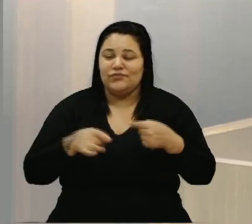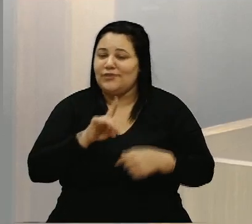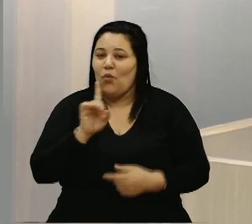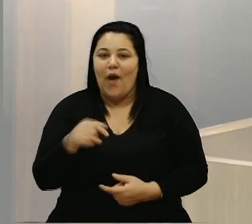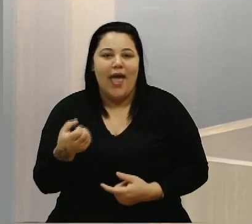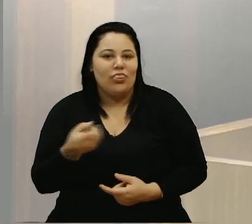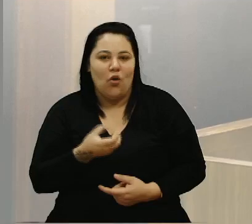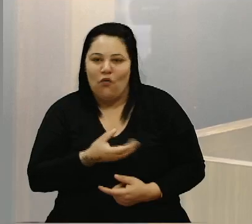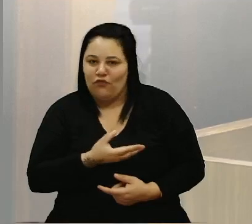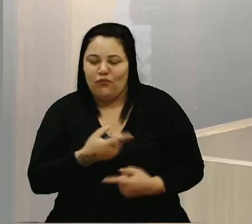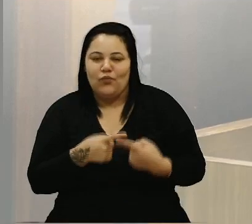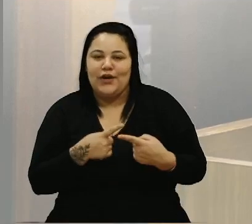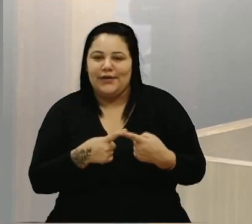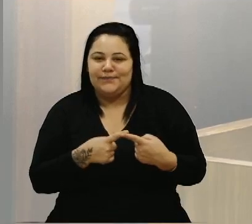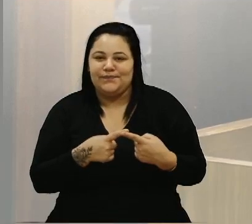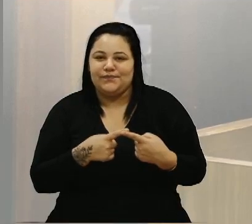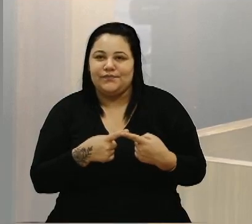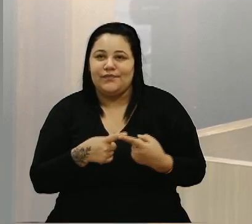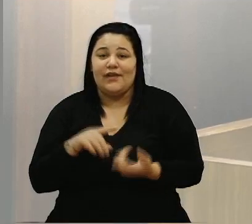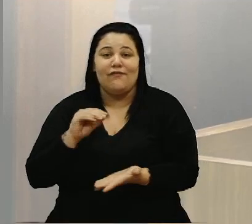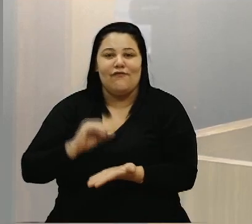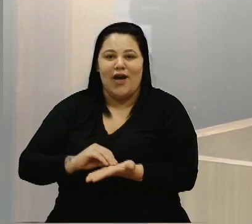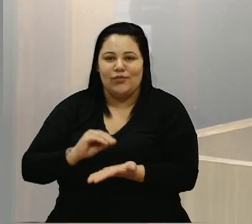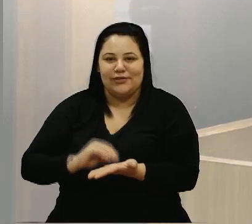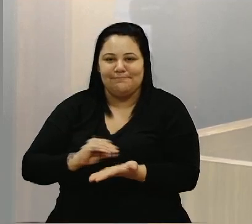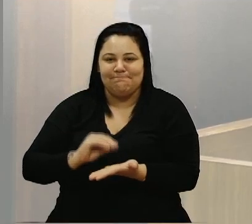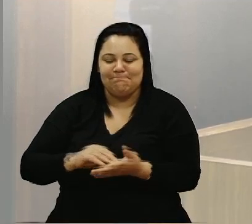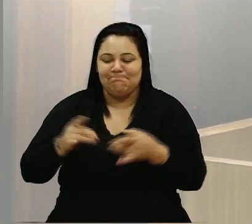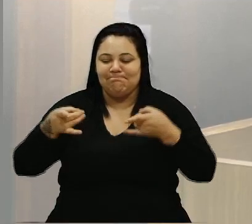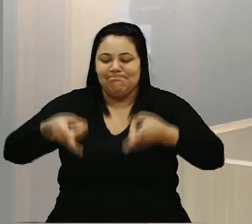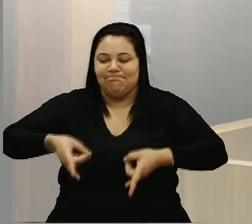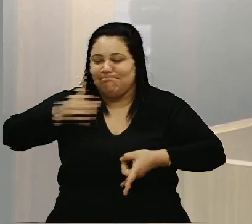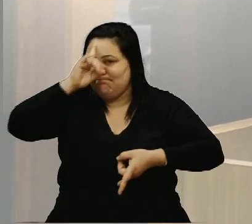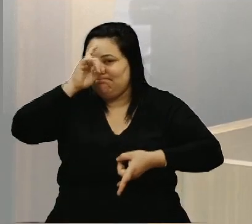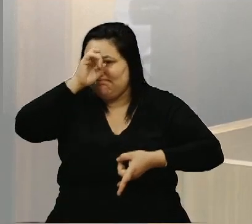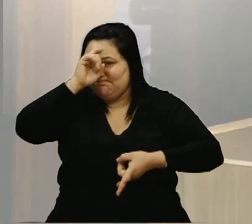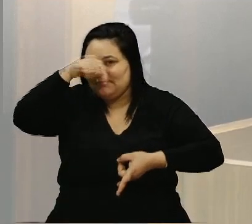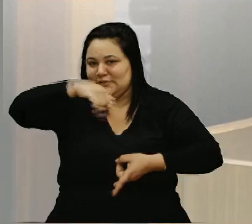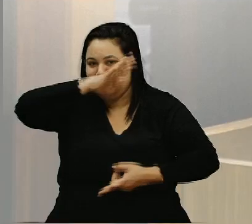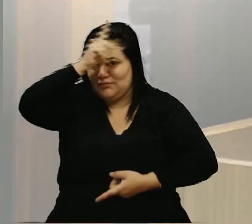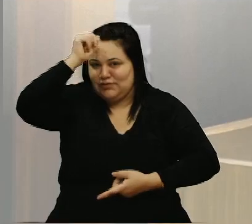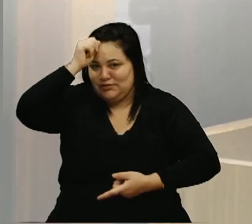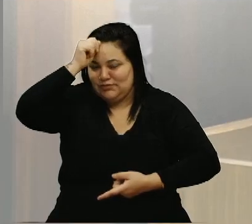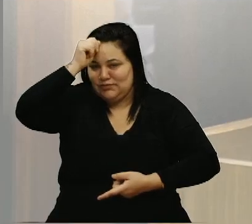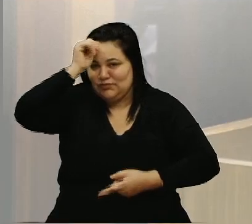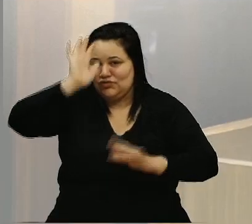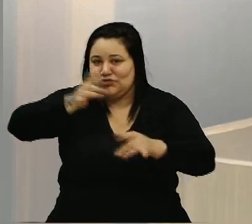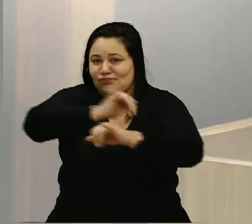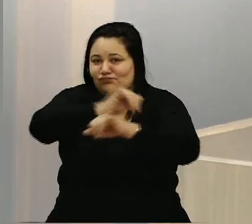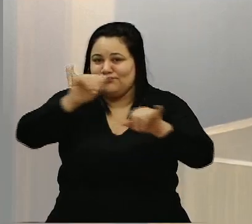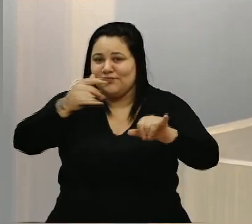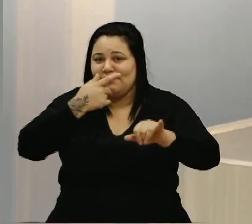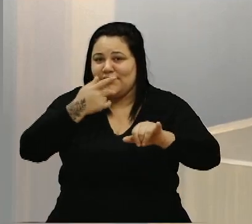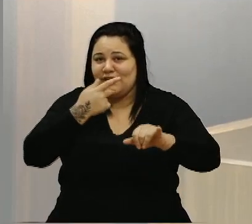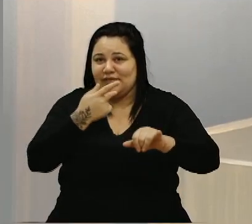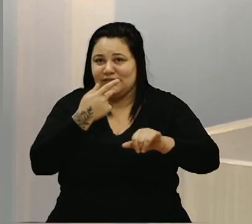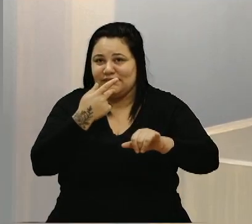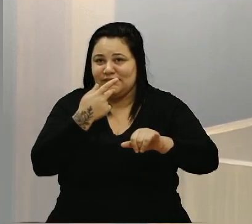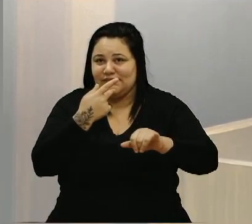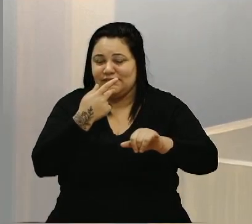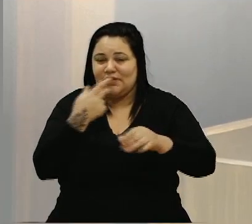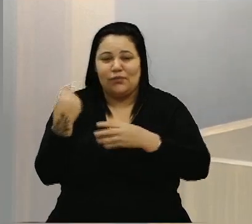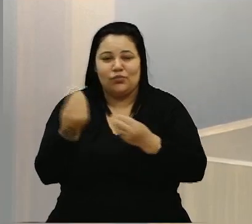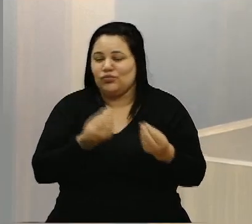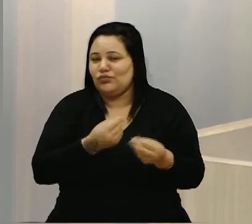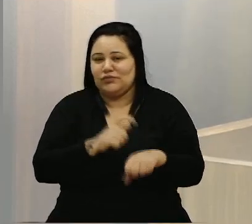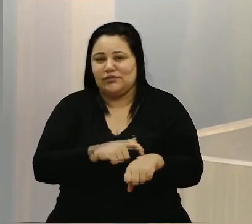até mesmo porque a falta de leitos no nosso município é algo que é visto e que é falado há dezenas de anos,